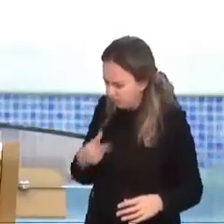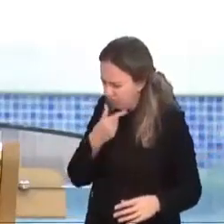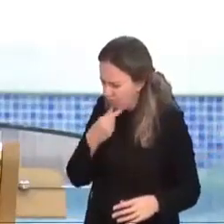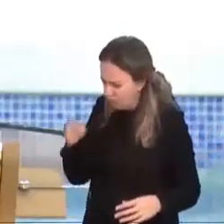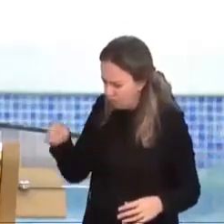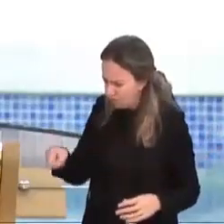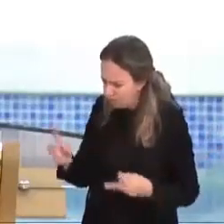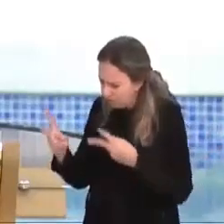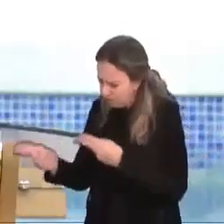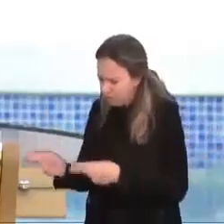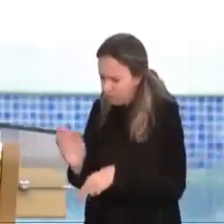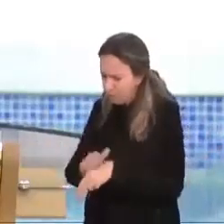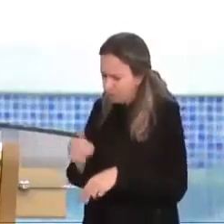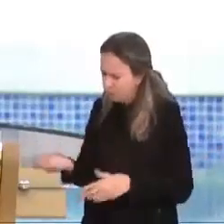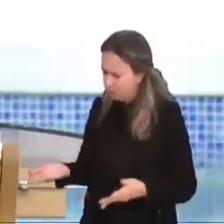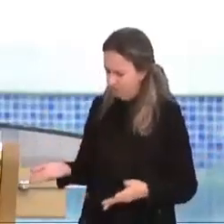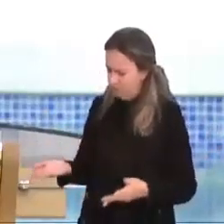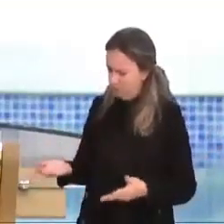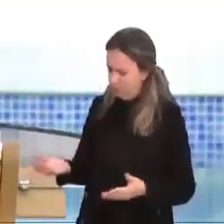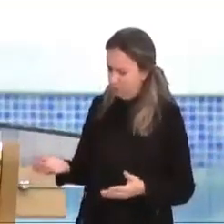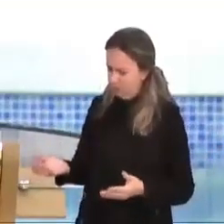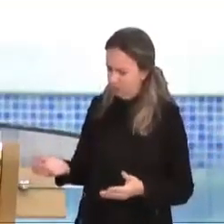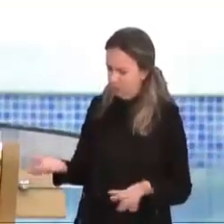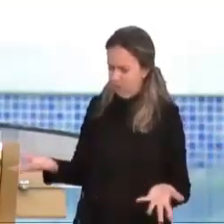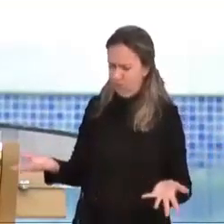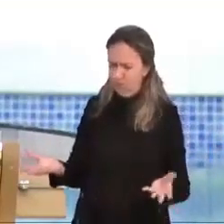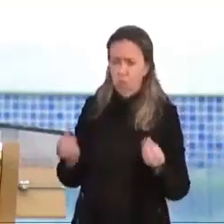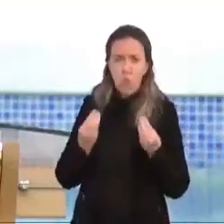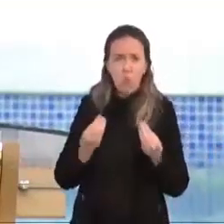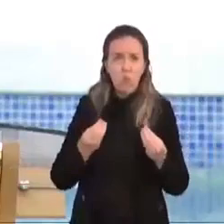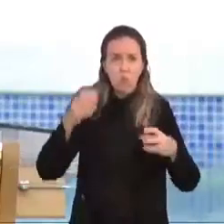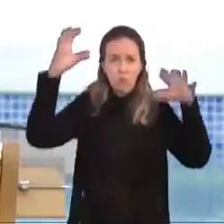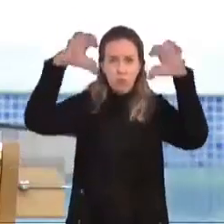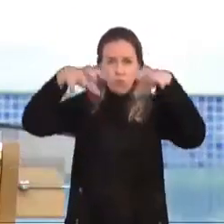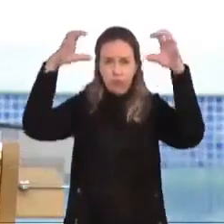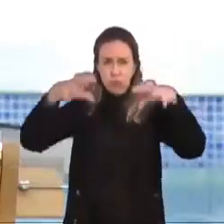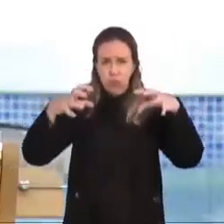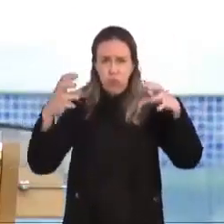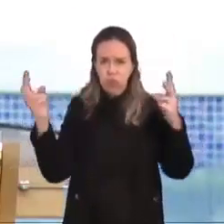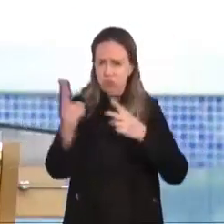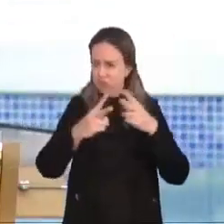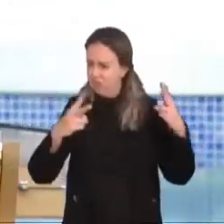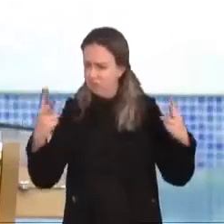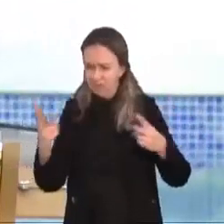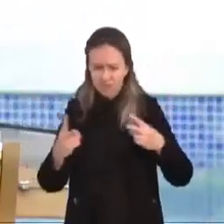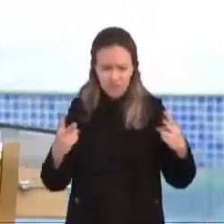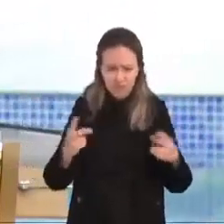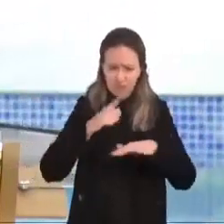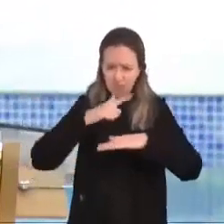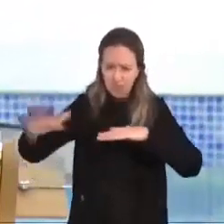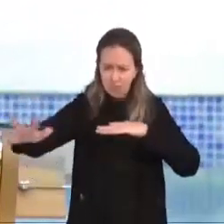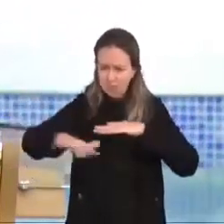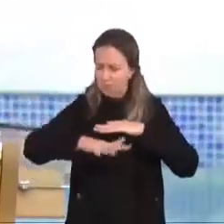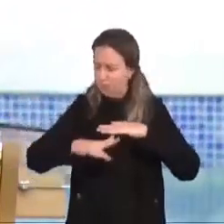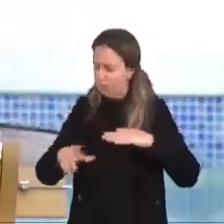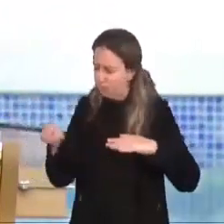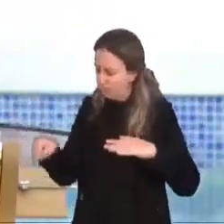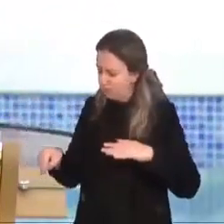Morrer. Porque crente que não ora, na hora da tempestade, ele pede, me leva, Senhor.